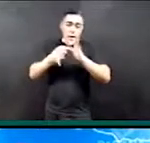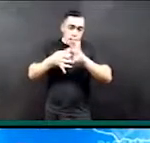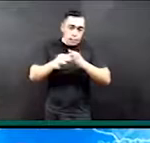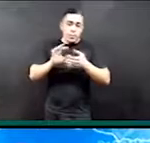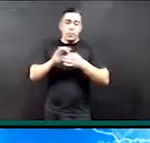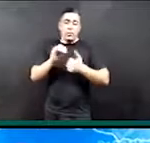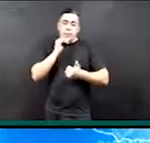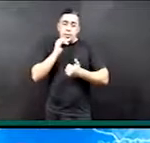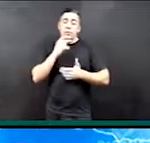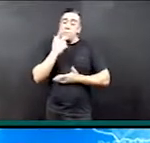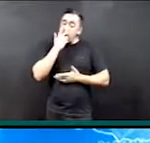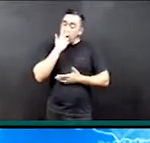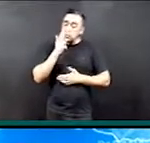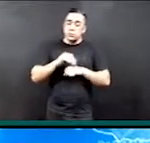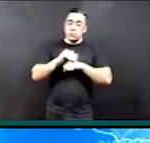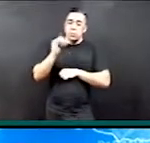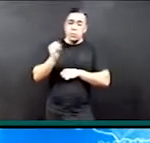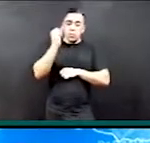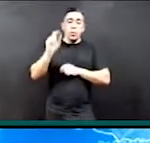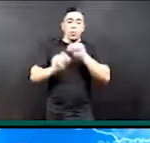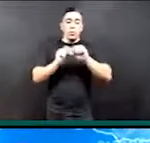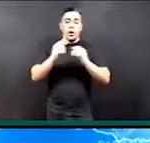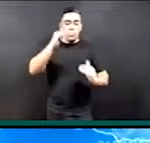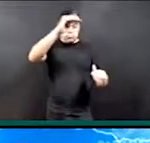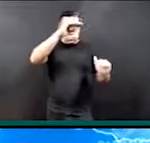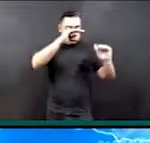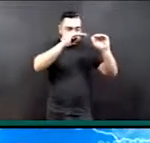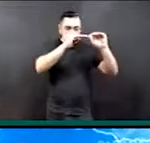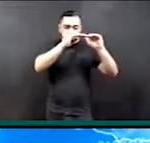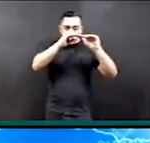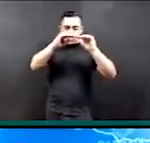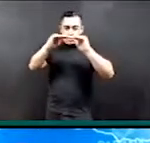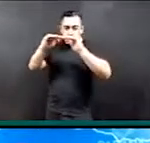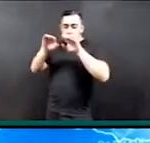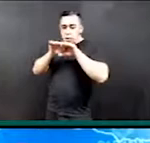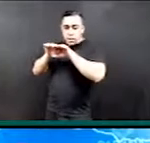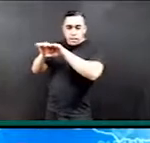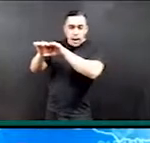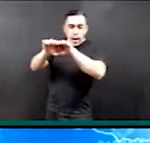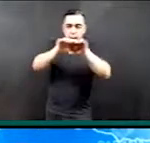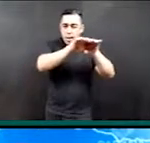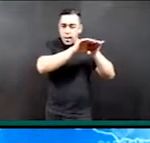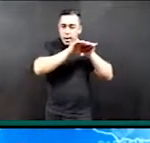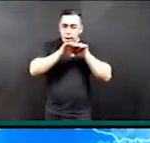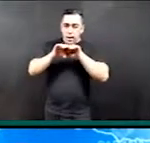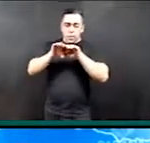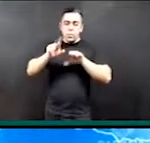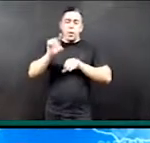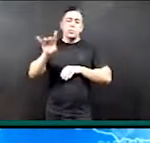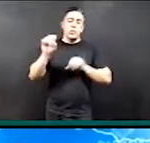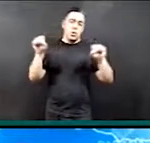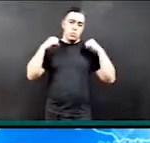então eu acho que o mais importante seria aproximar cada vez mais, não somente através da educação